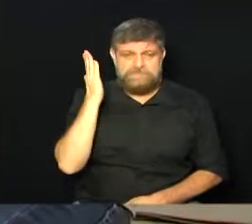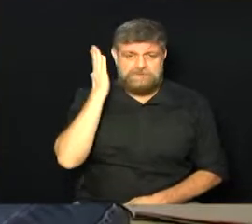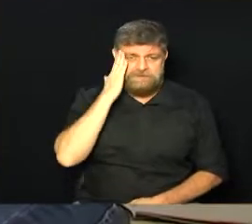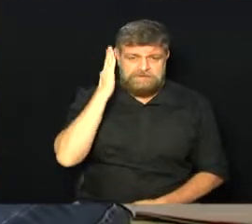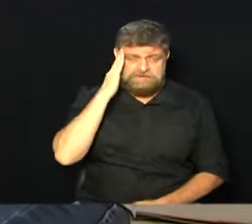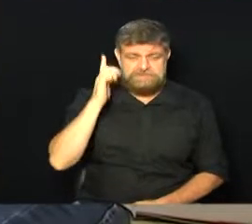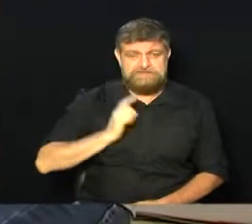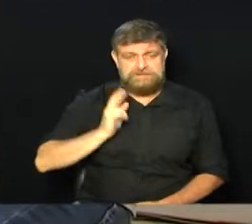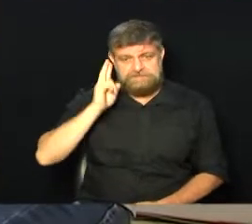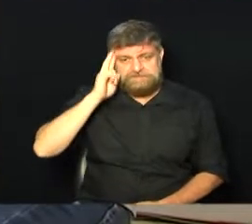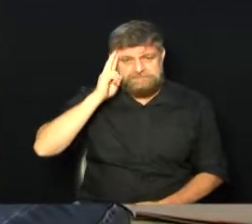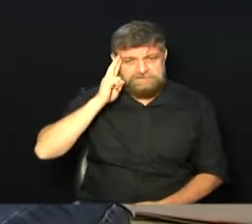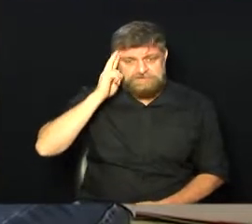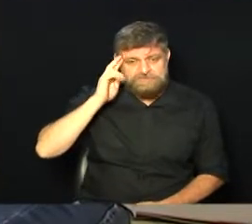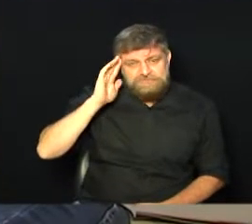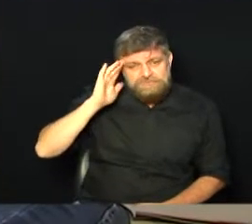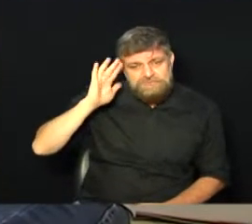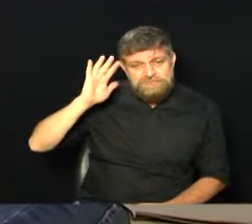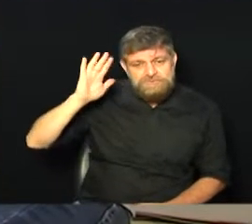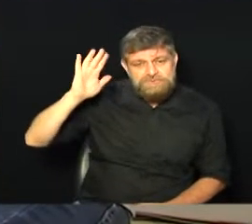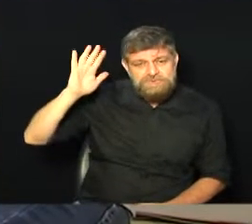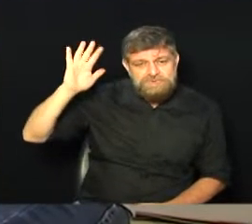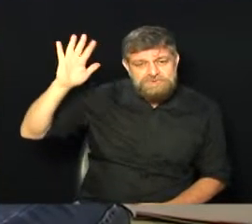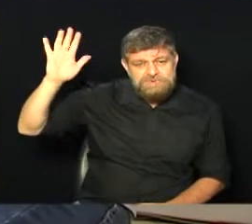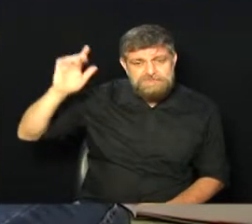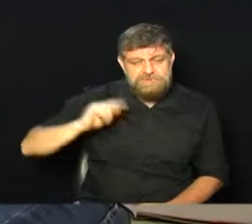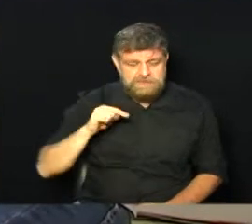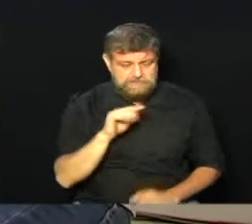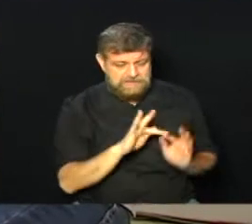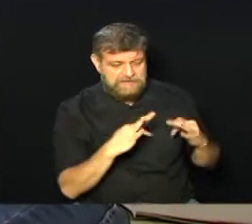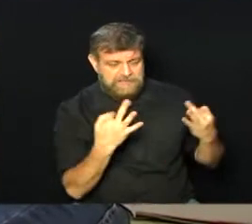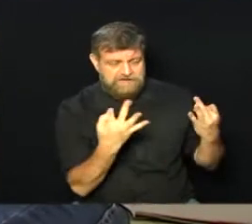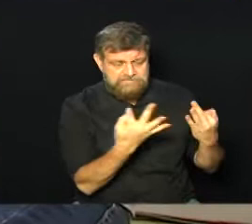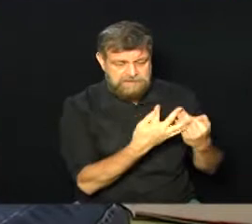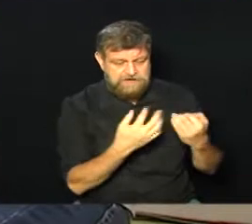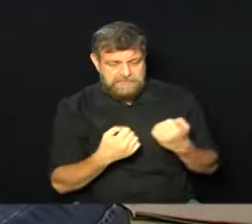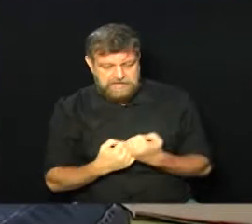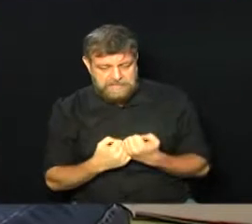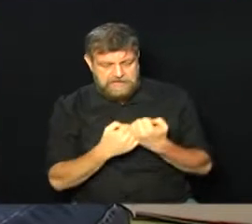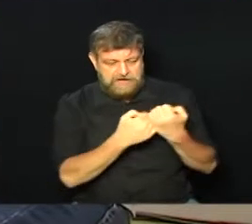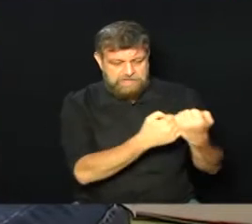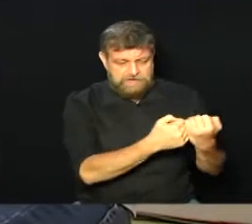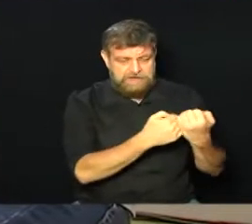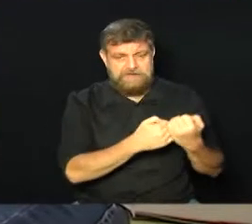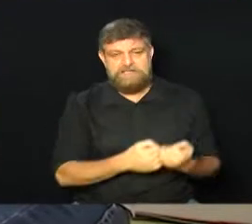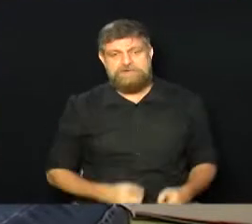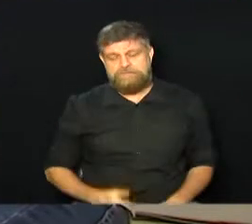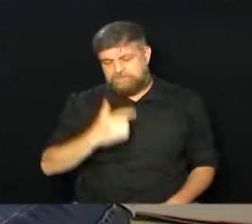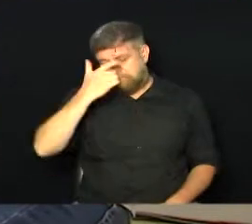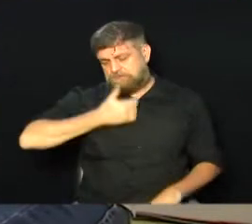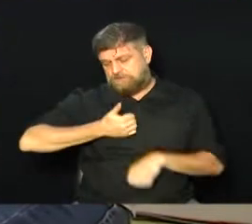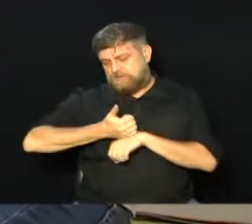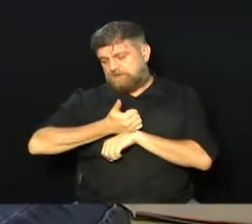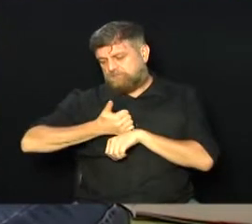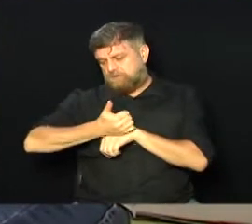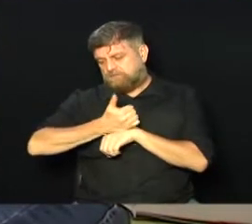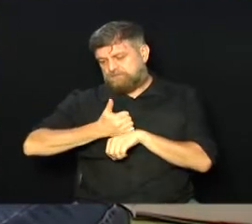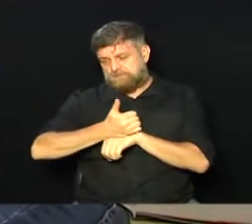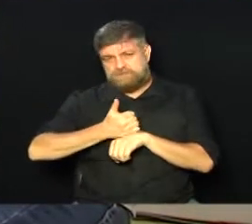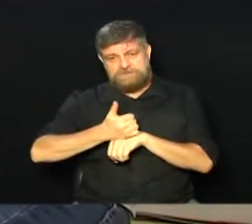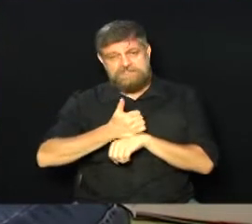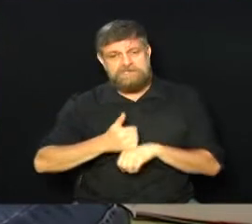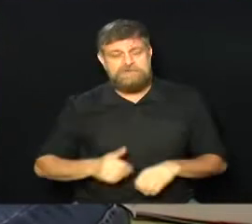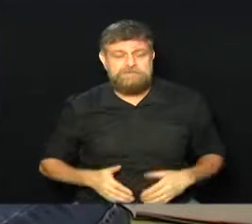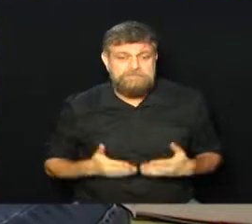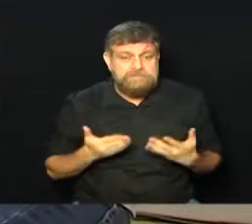um sonho, muitas vezes, de dar uma condição melhor para a família, têm um sonho de ser jogador de futebol, de atuar nos grandes palcos.